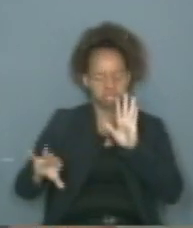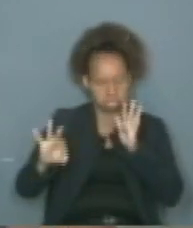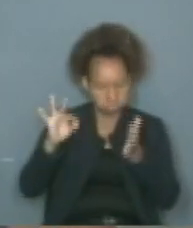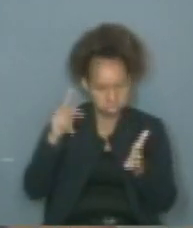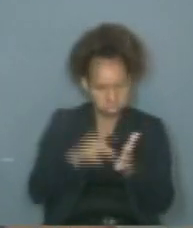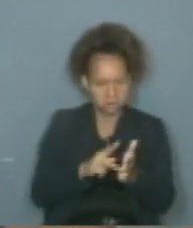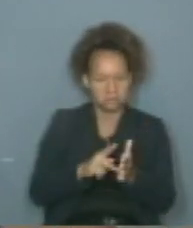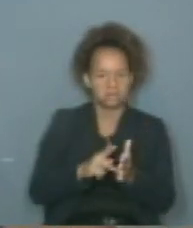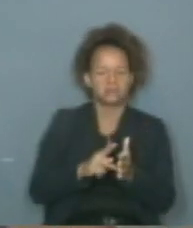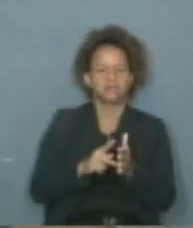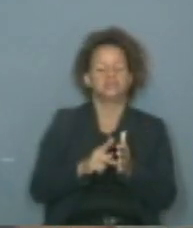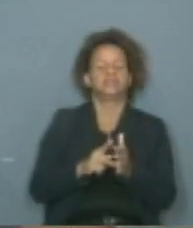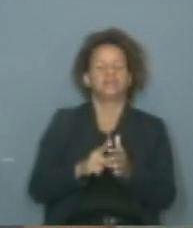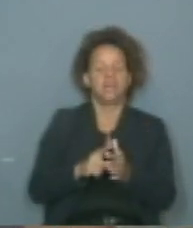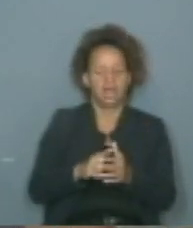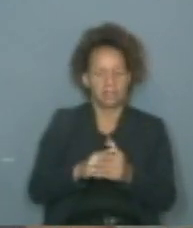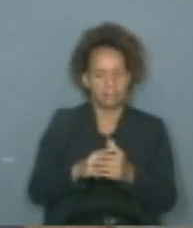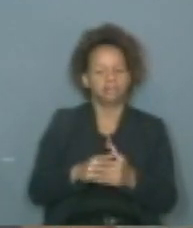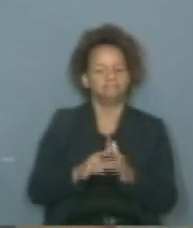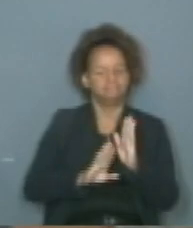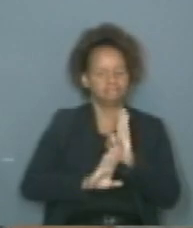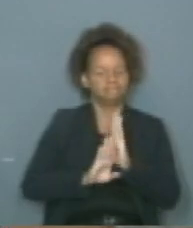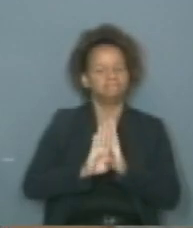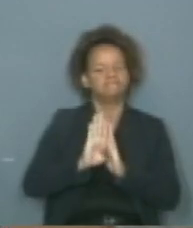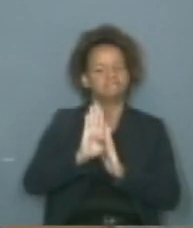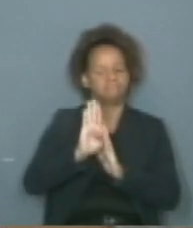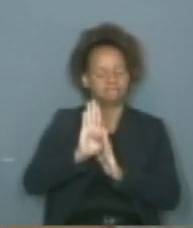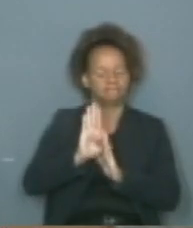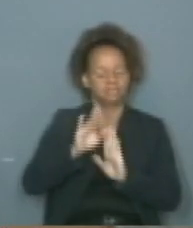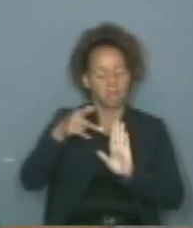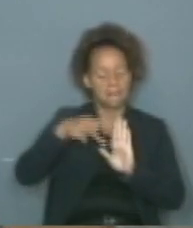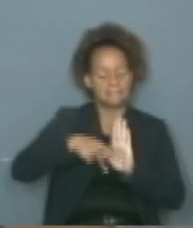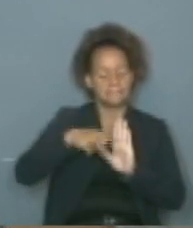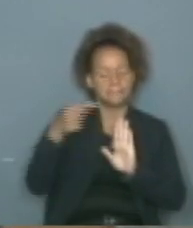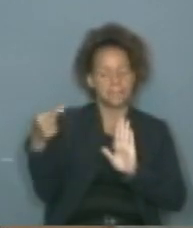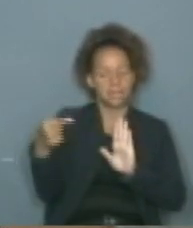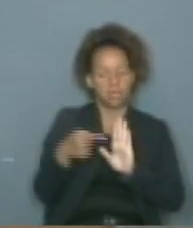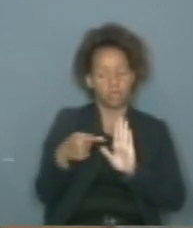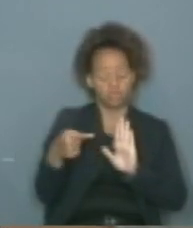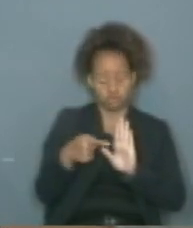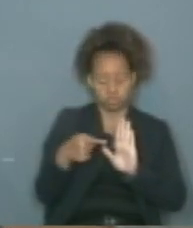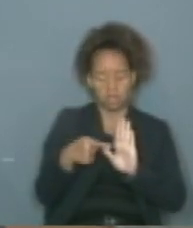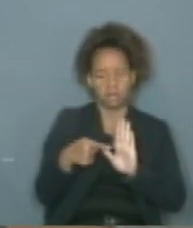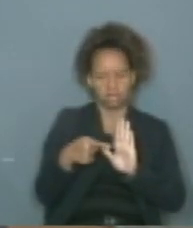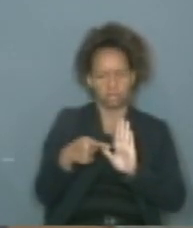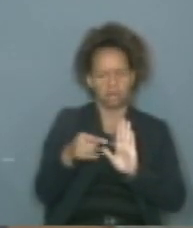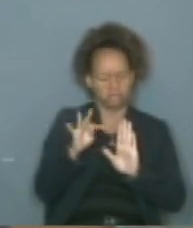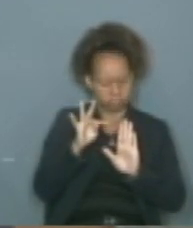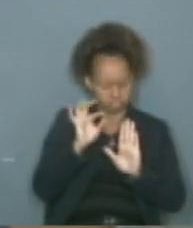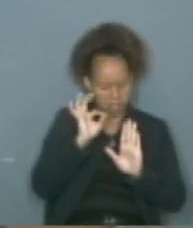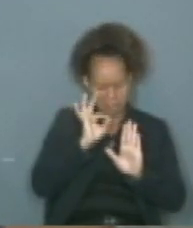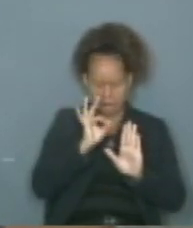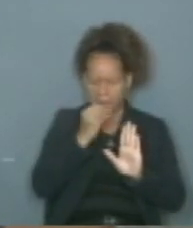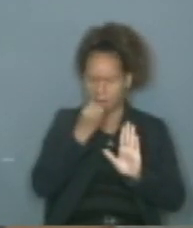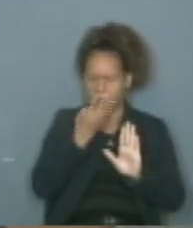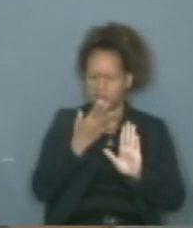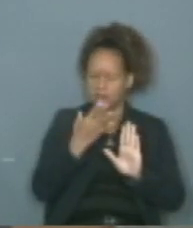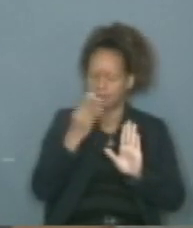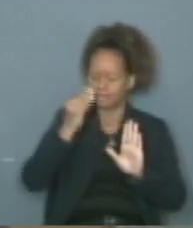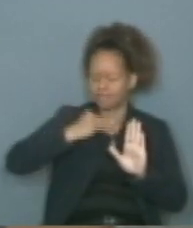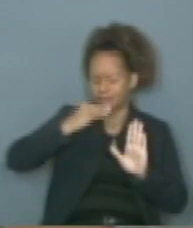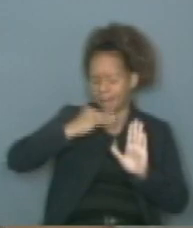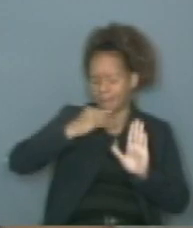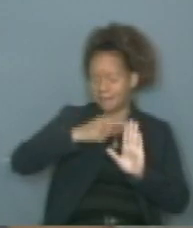é socialmente muito relevante. O projeto, ele é tecnicamente frágil, apesar